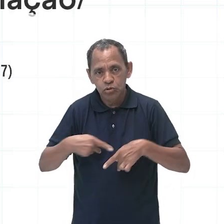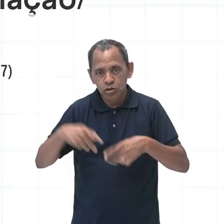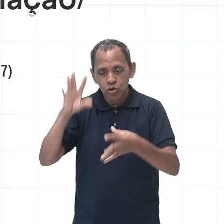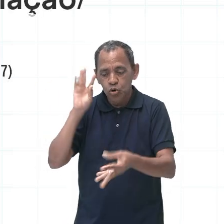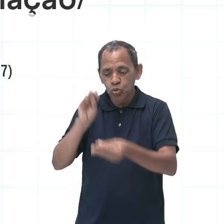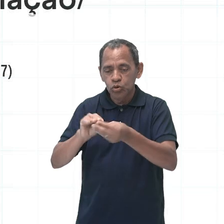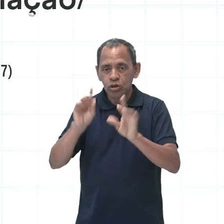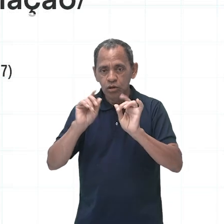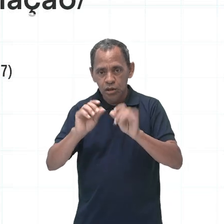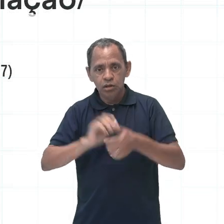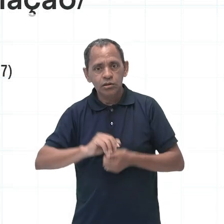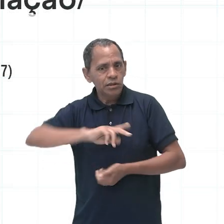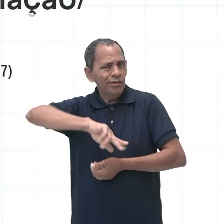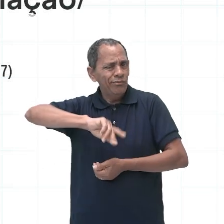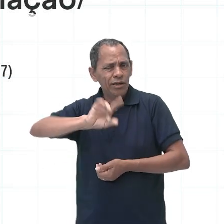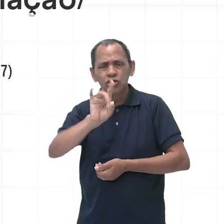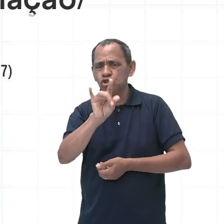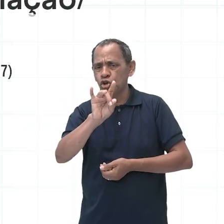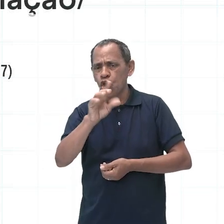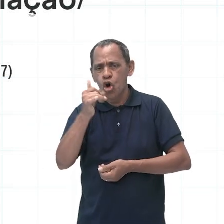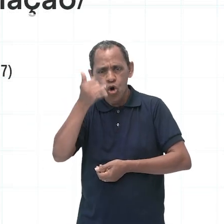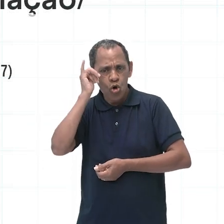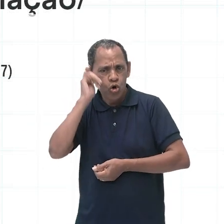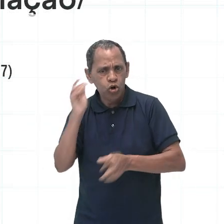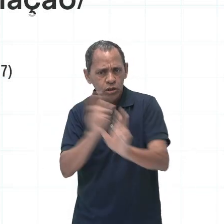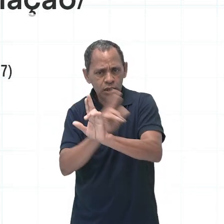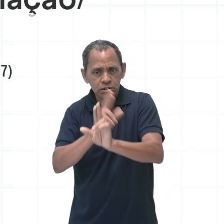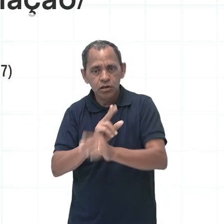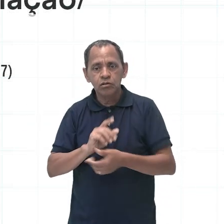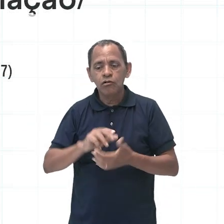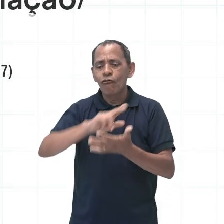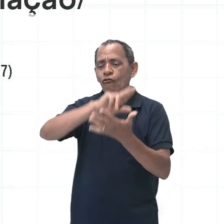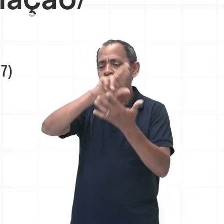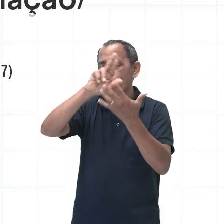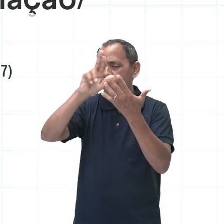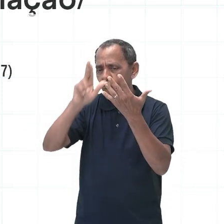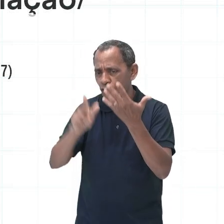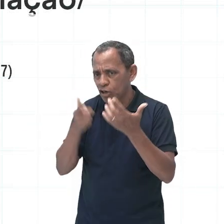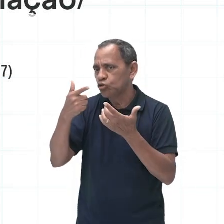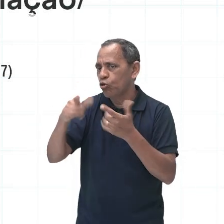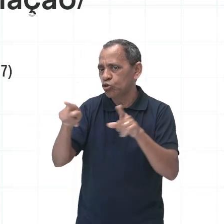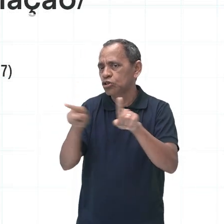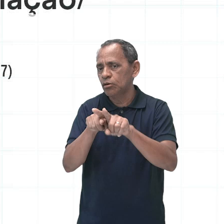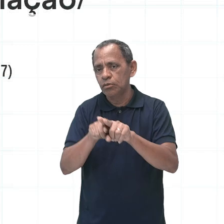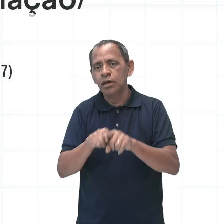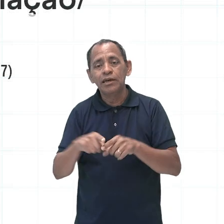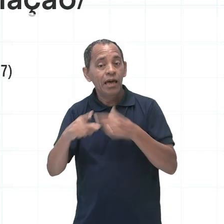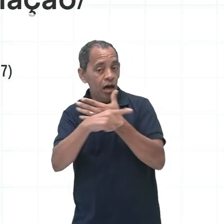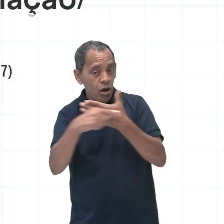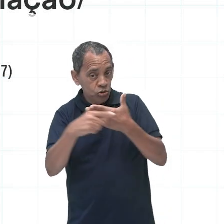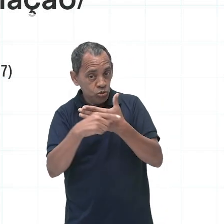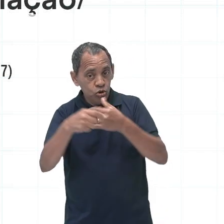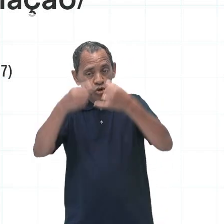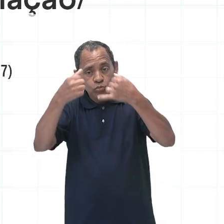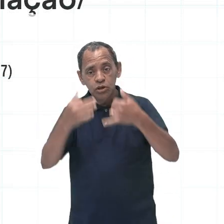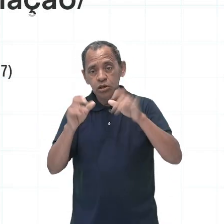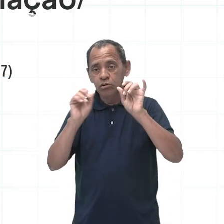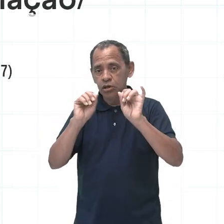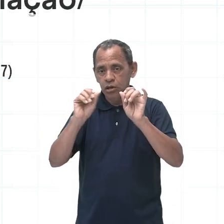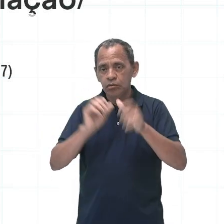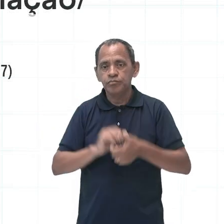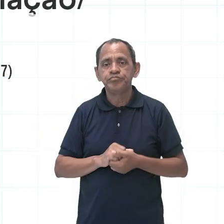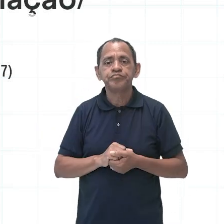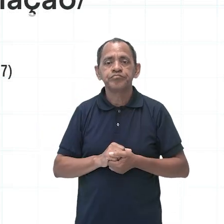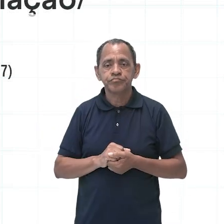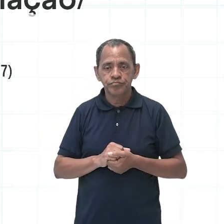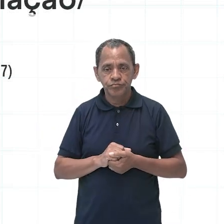então, não só em relação a este conto, mas a todos os outros, né? A nossa Cabral aí, que é a Astrid Cabral, a autora